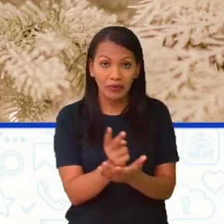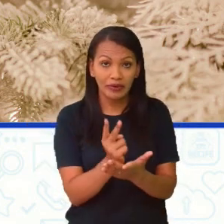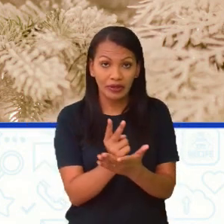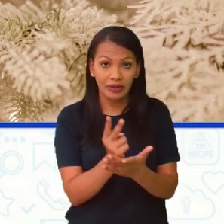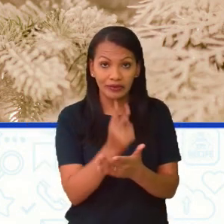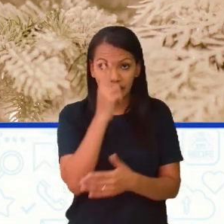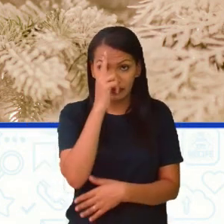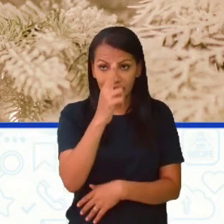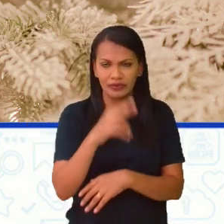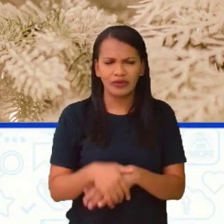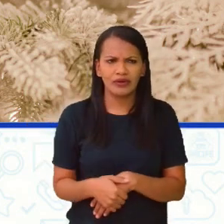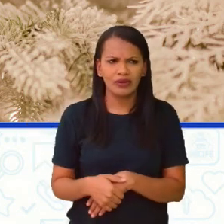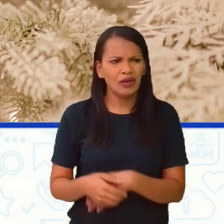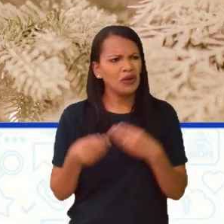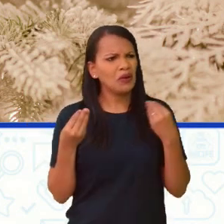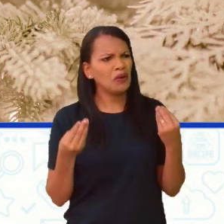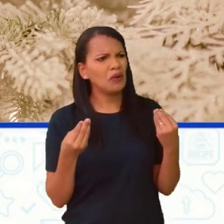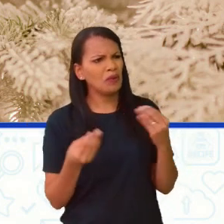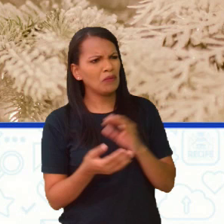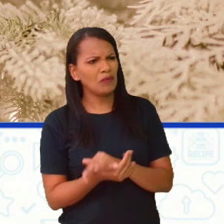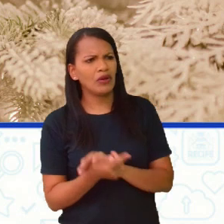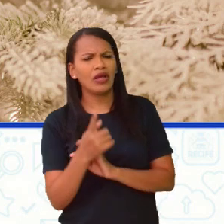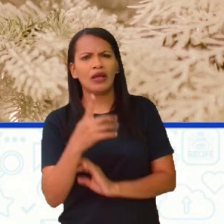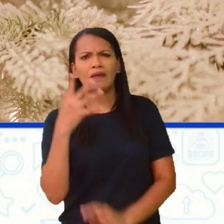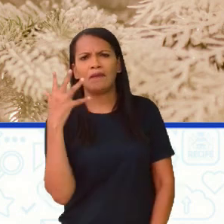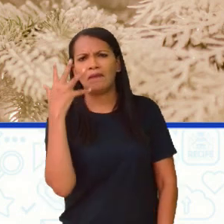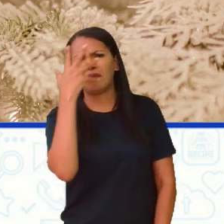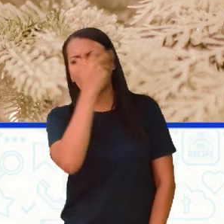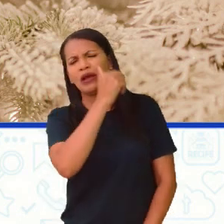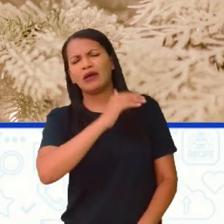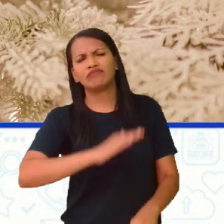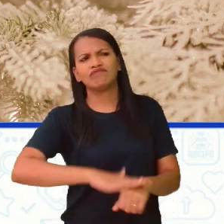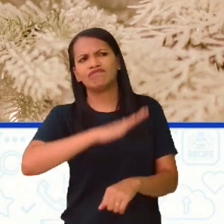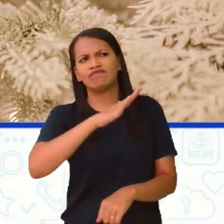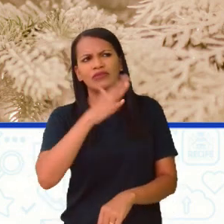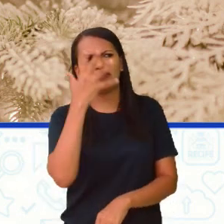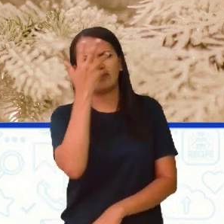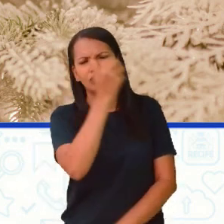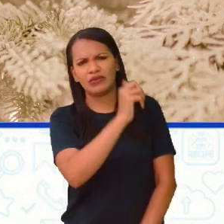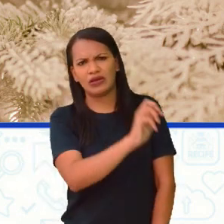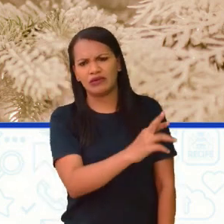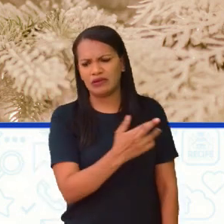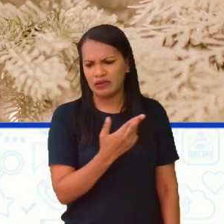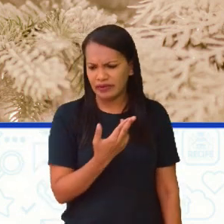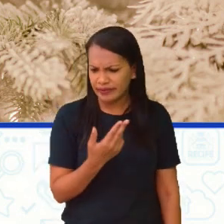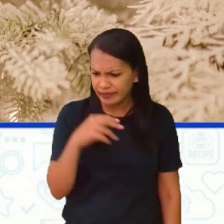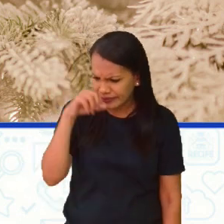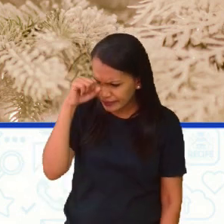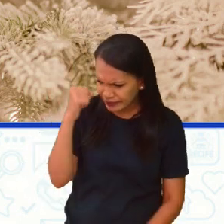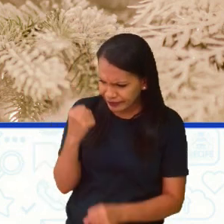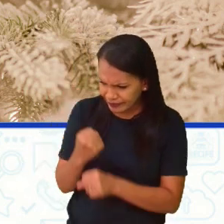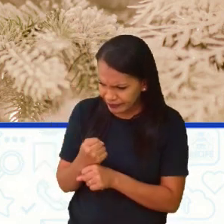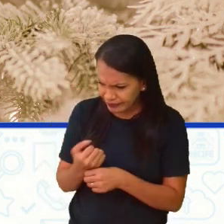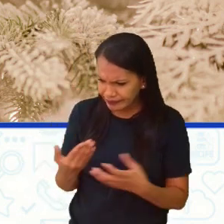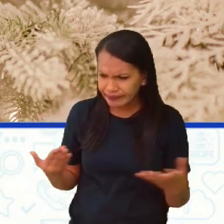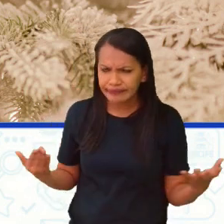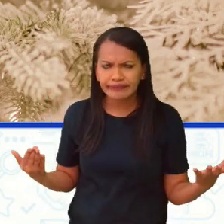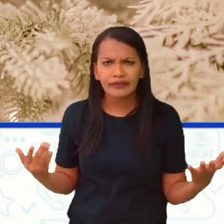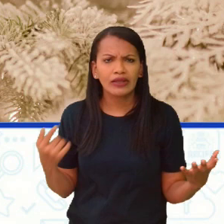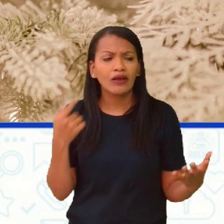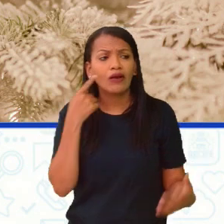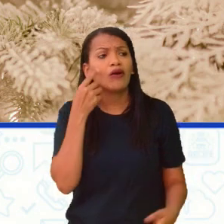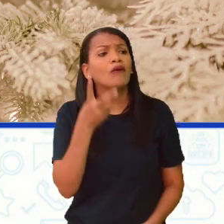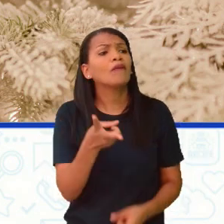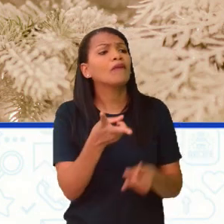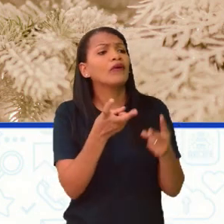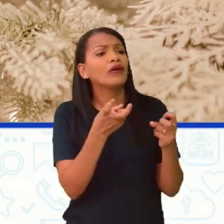Ó. Como assim? Ela era a mais bonita naquele lugar, respondeu um trabalhador. O chefe então argumentou.